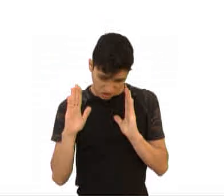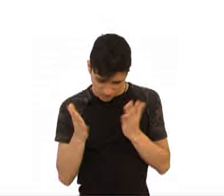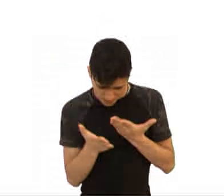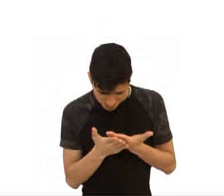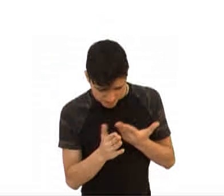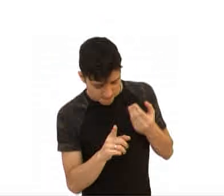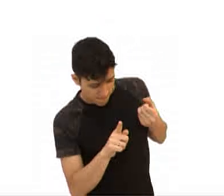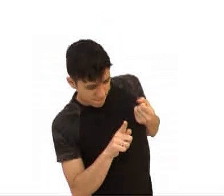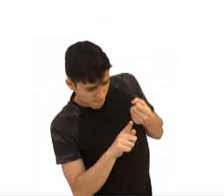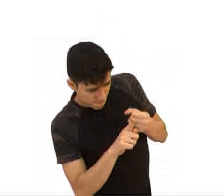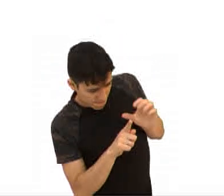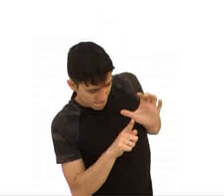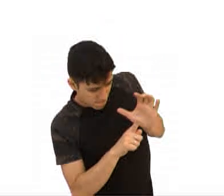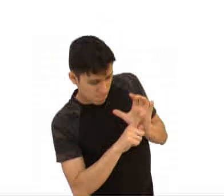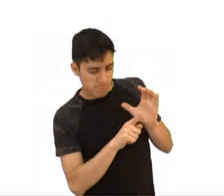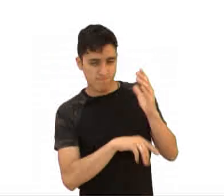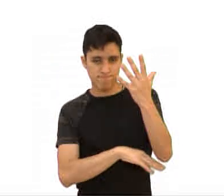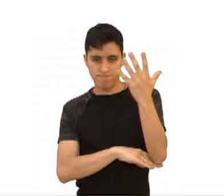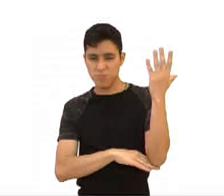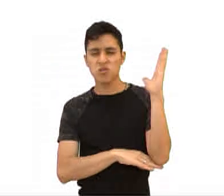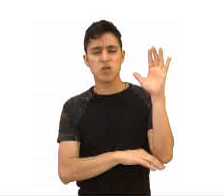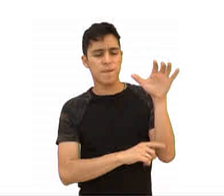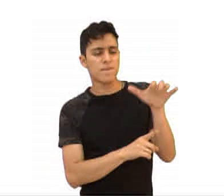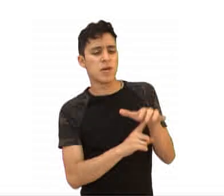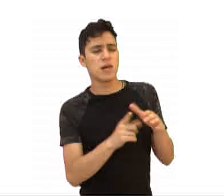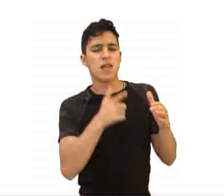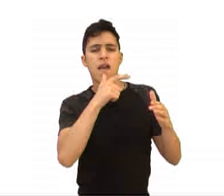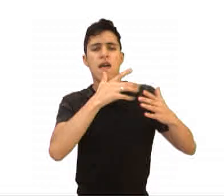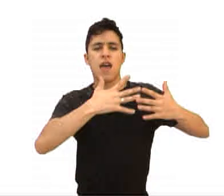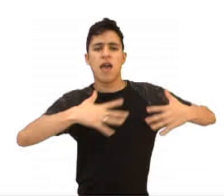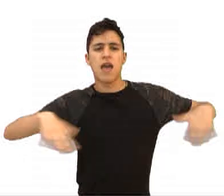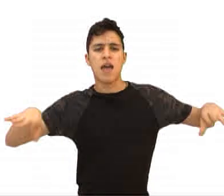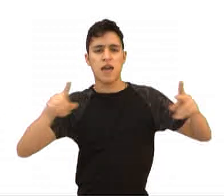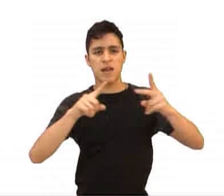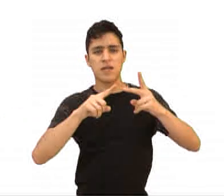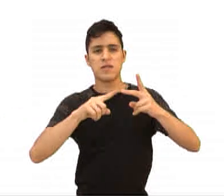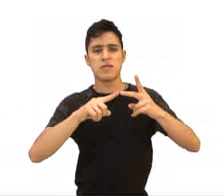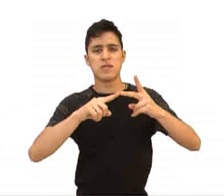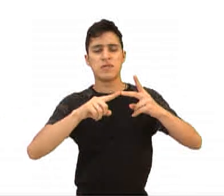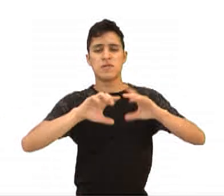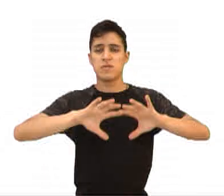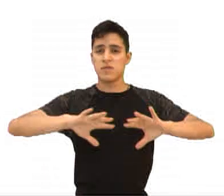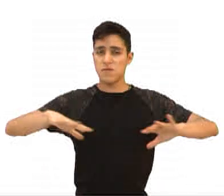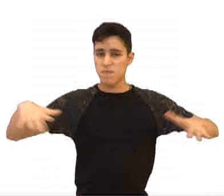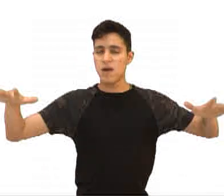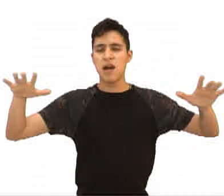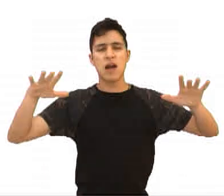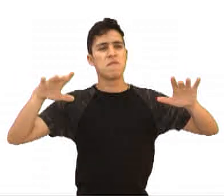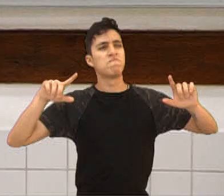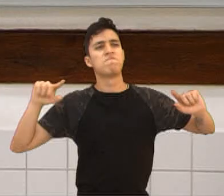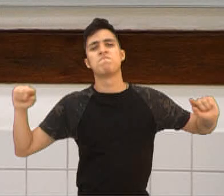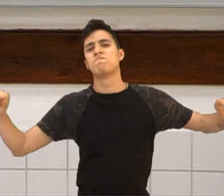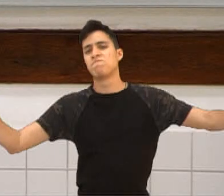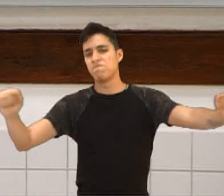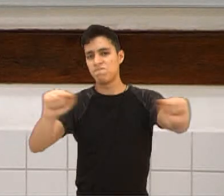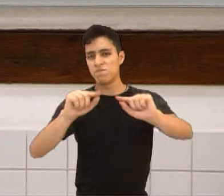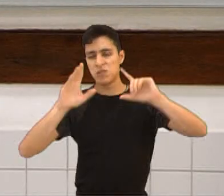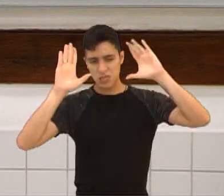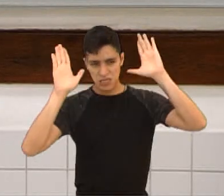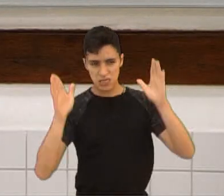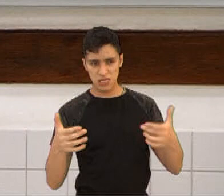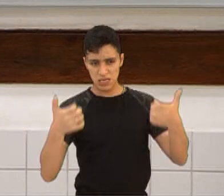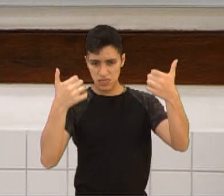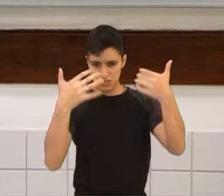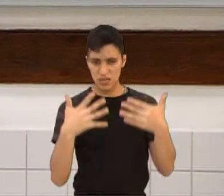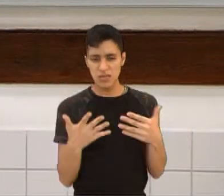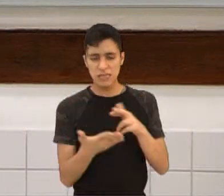várias aulas falando sobre impactos na água, no solo, no ar, das espécies exóticas invasoras. A gente falou, então, de inúmeras